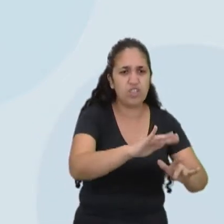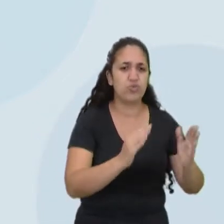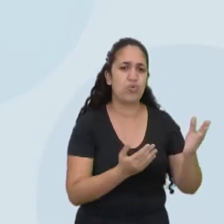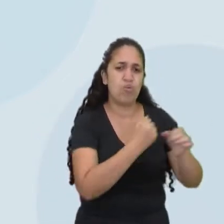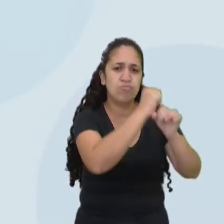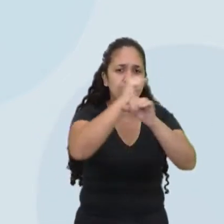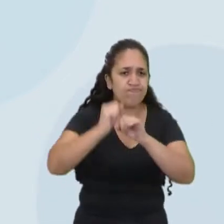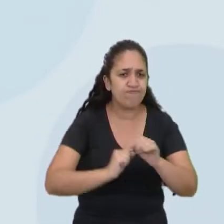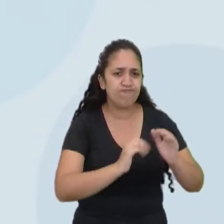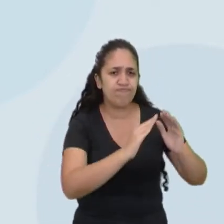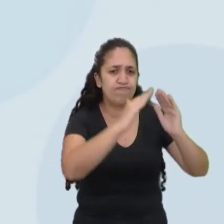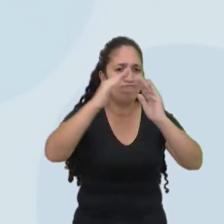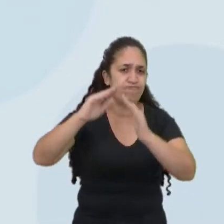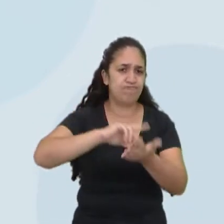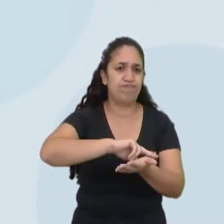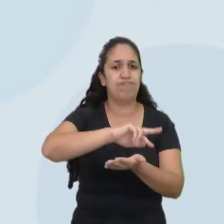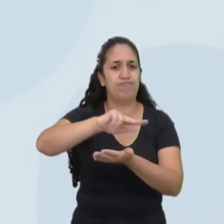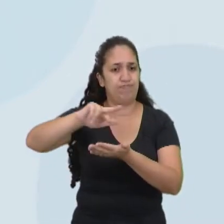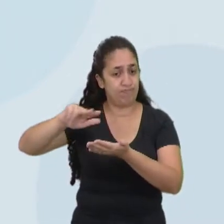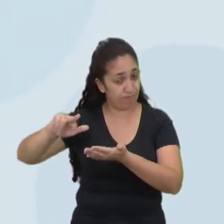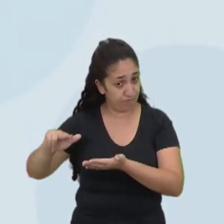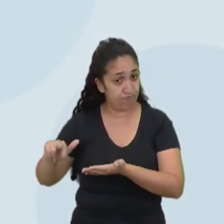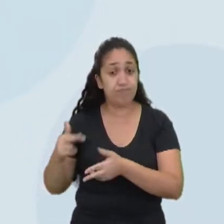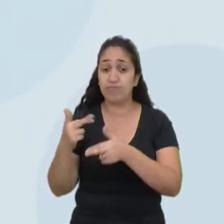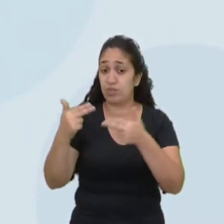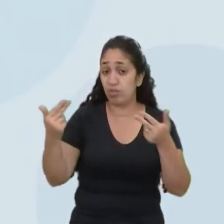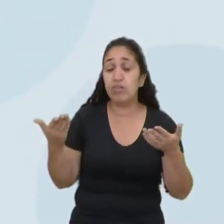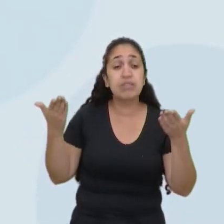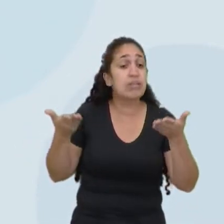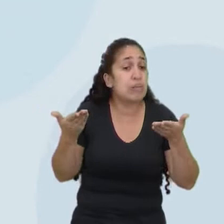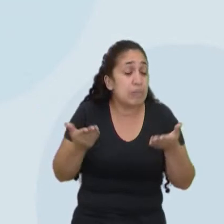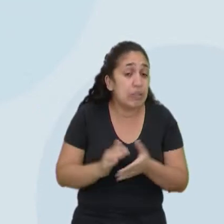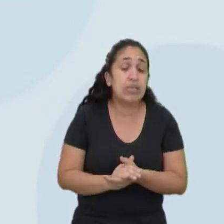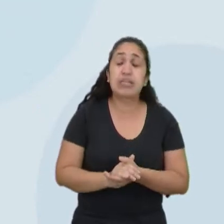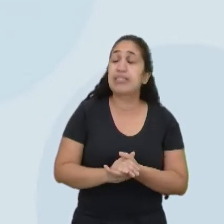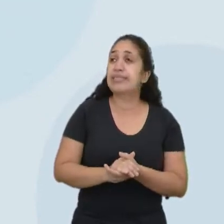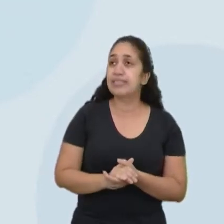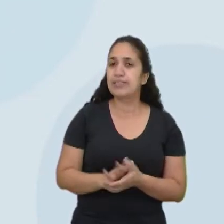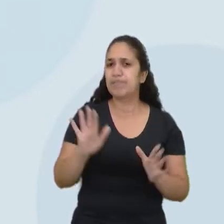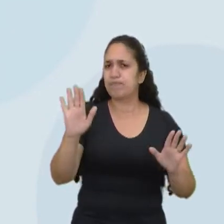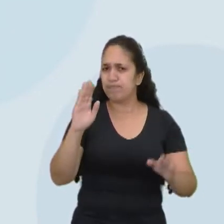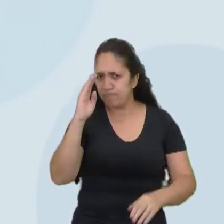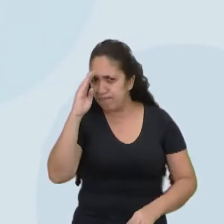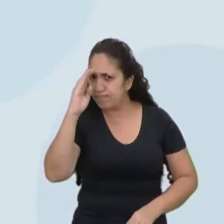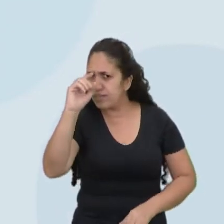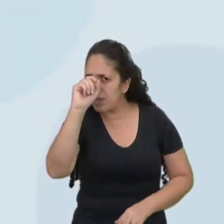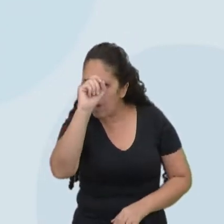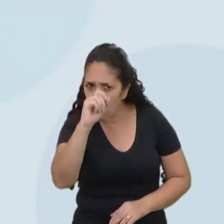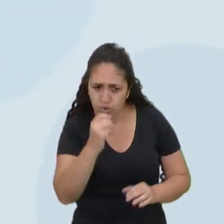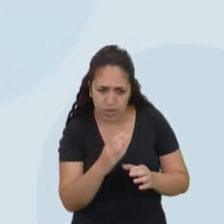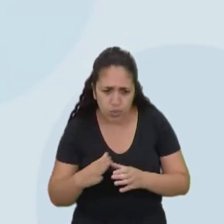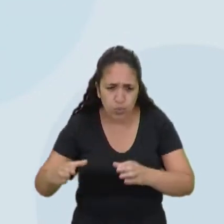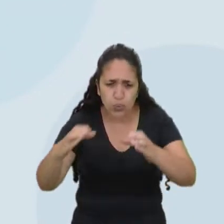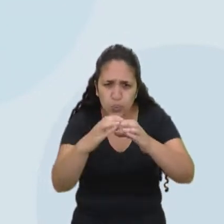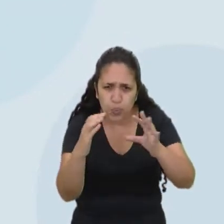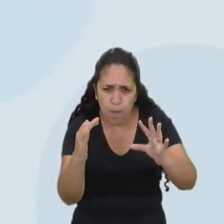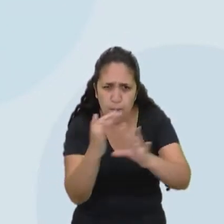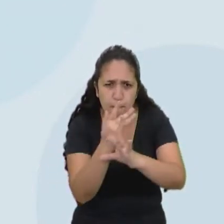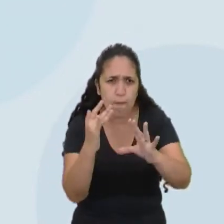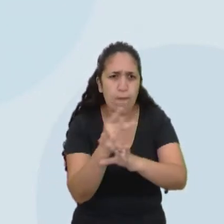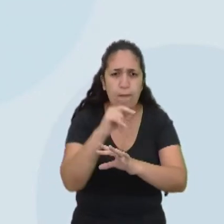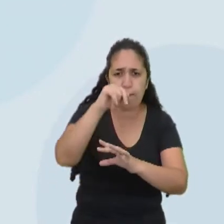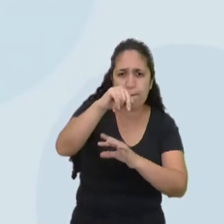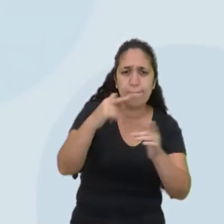de moradias, entre outros fatores que fazem com que, principalmente nos grandes centros, ocorram